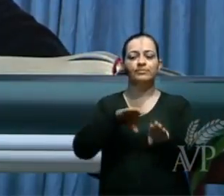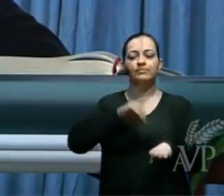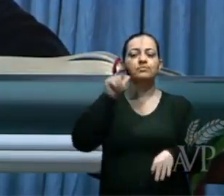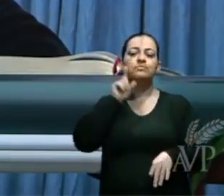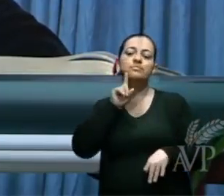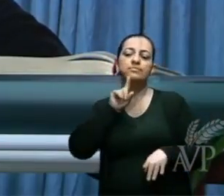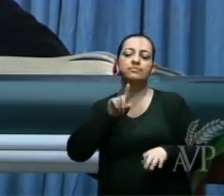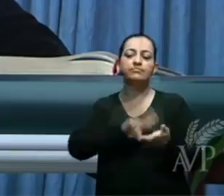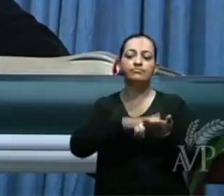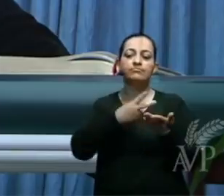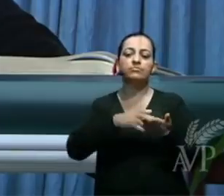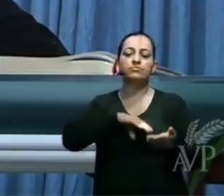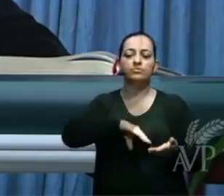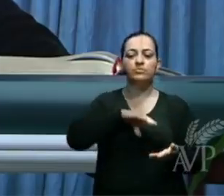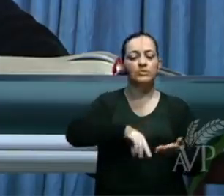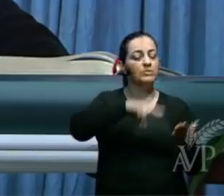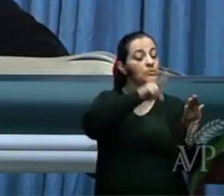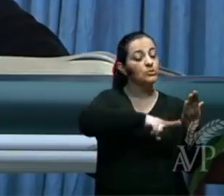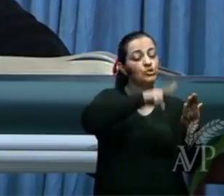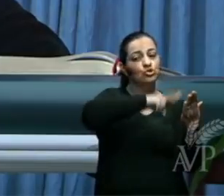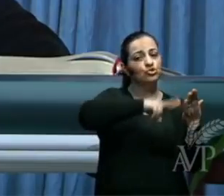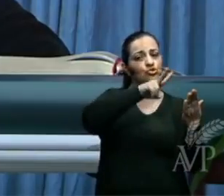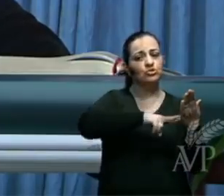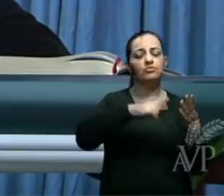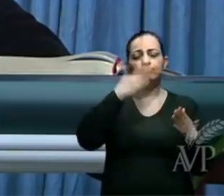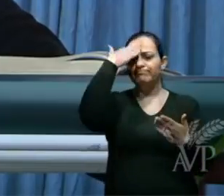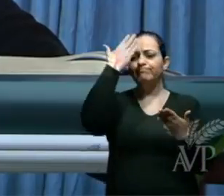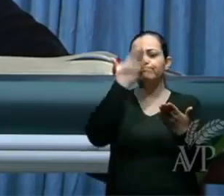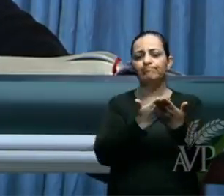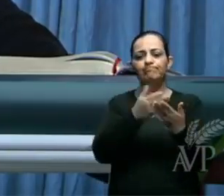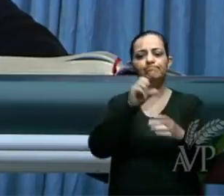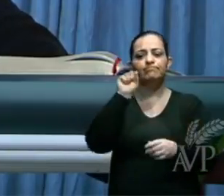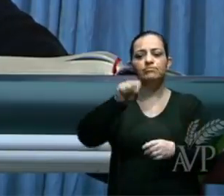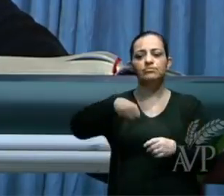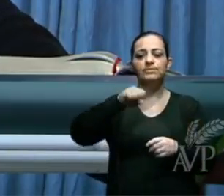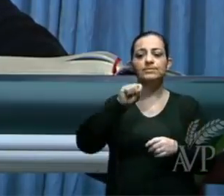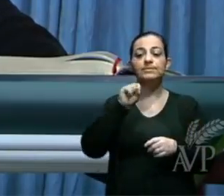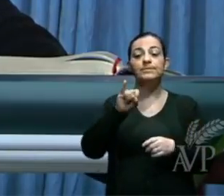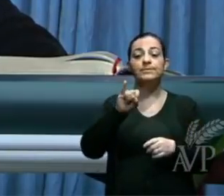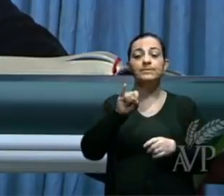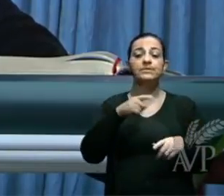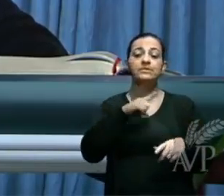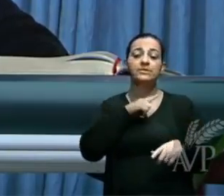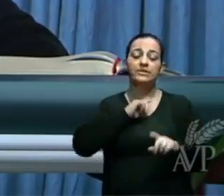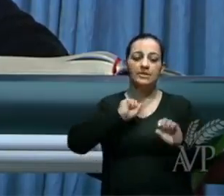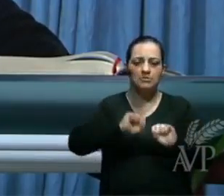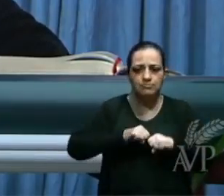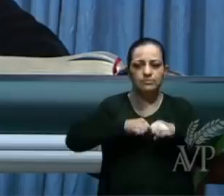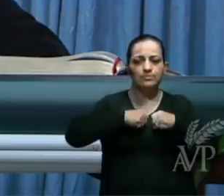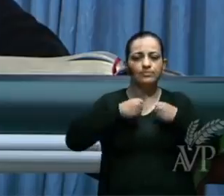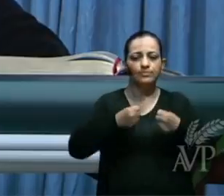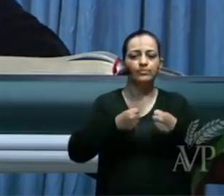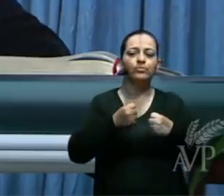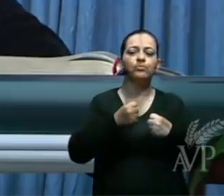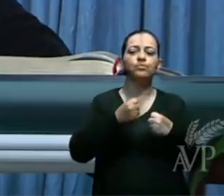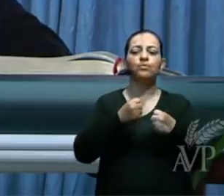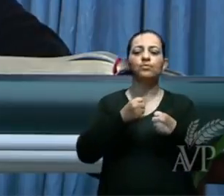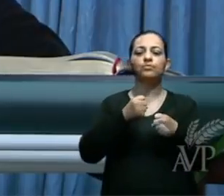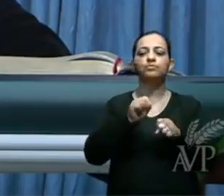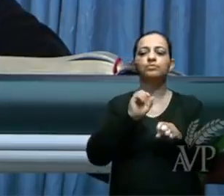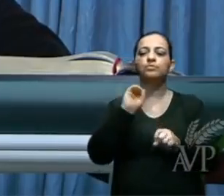você ler as mensagens eu creio que se houvesse uma dedicação maior desta